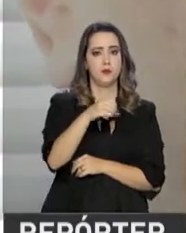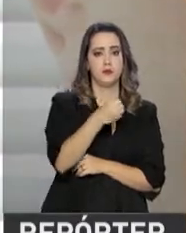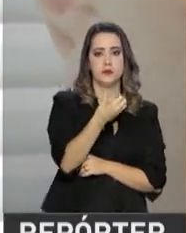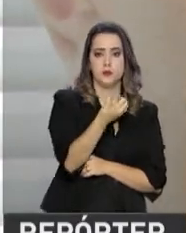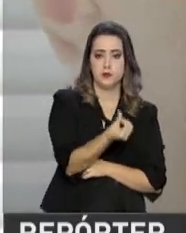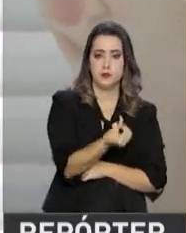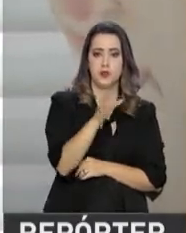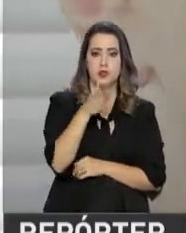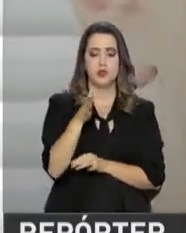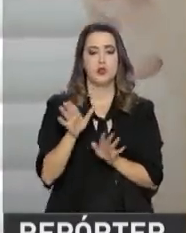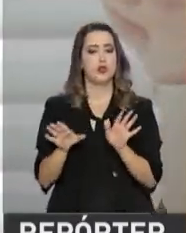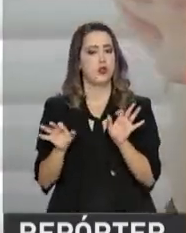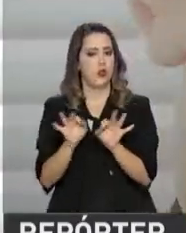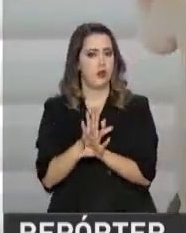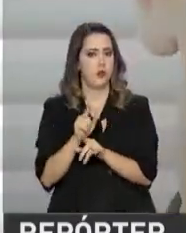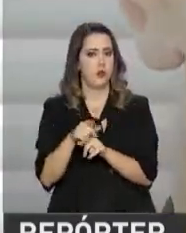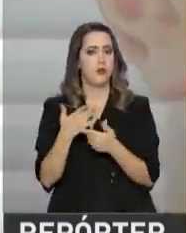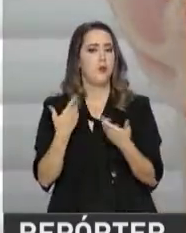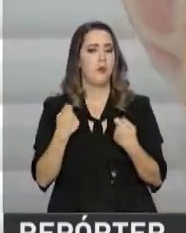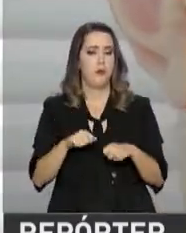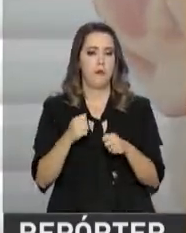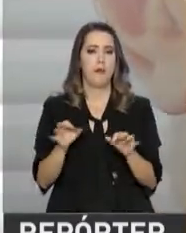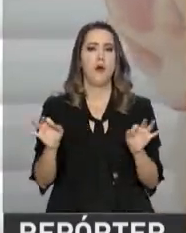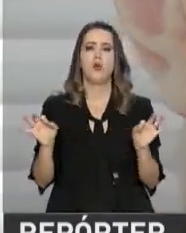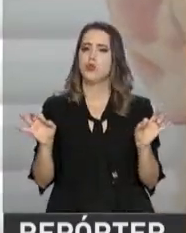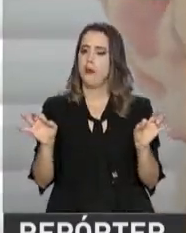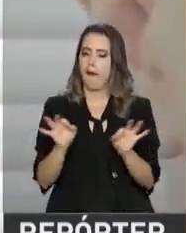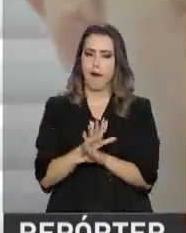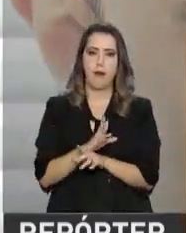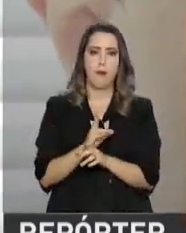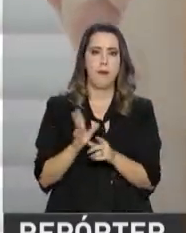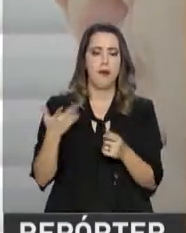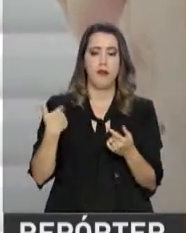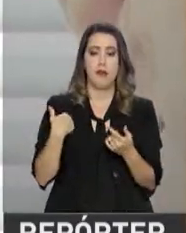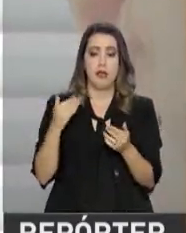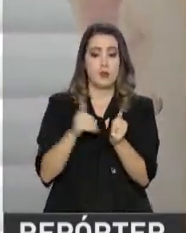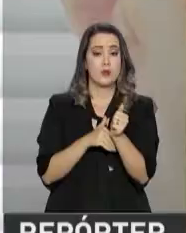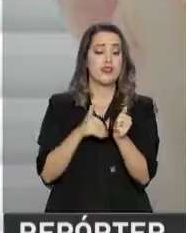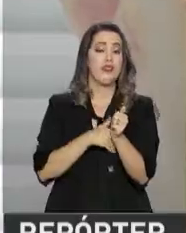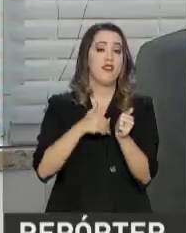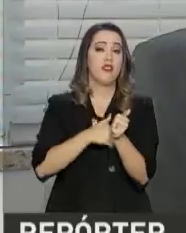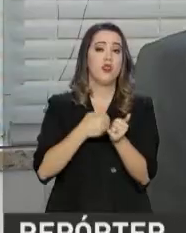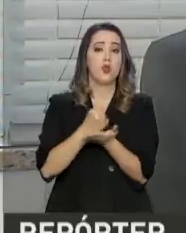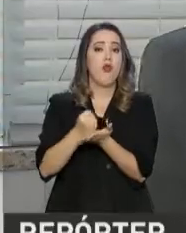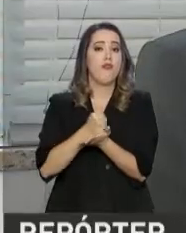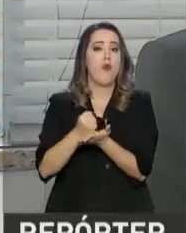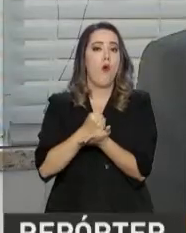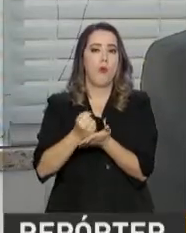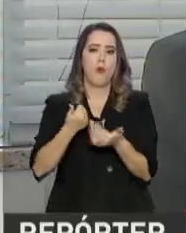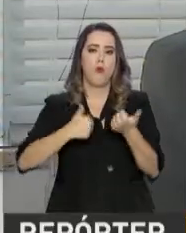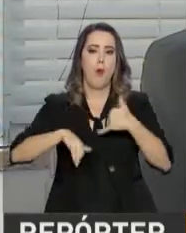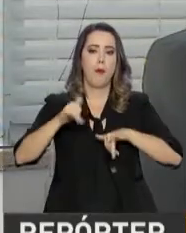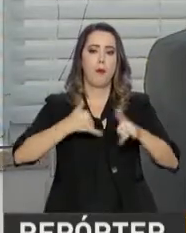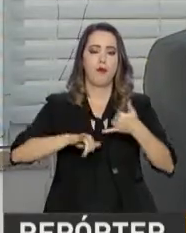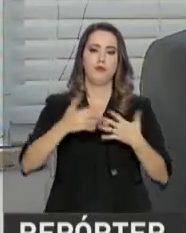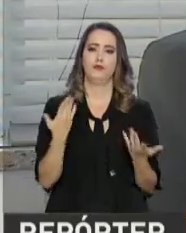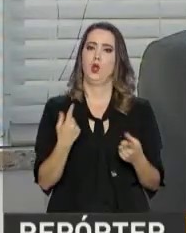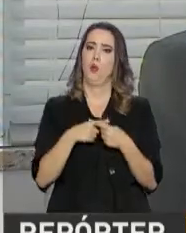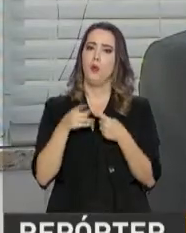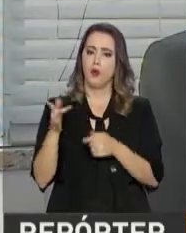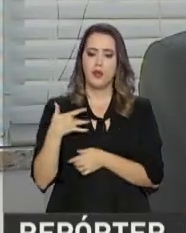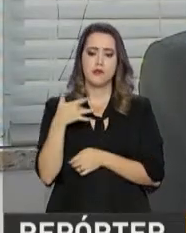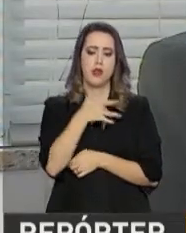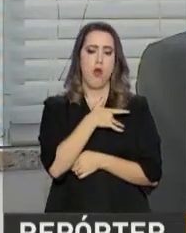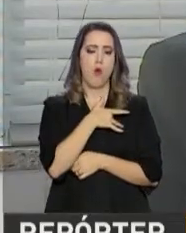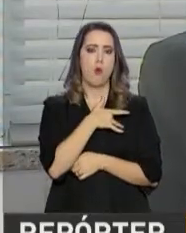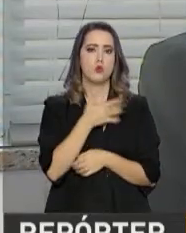já expiraram sejam desfeitas o que possibilita na concorrência de genéricos se trata de uma questão de saúde pública nós estamos